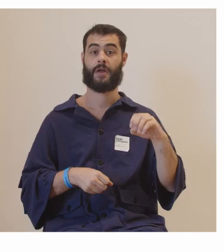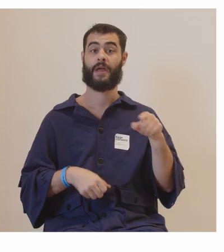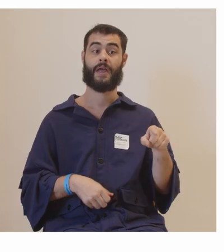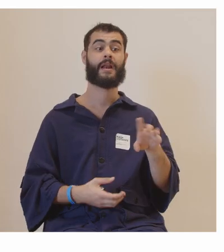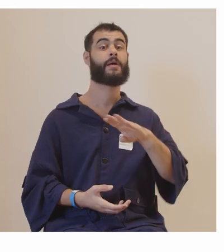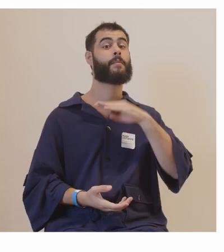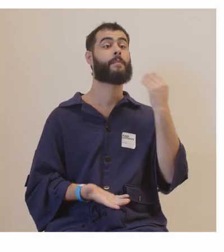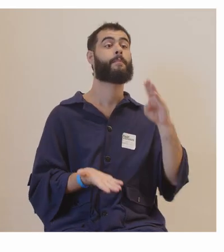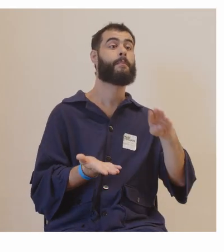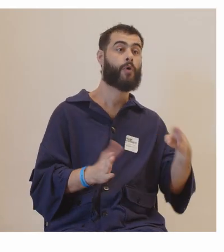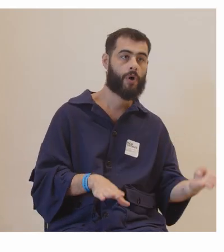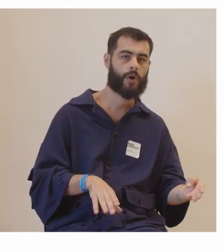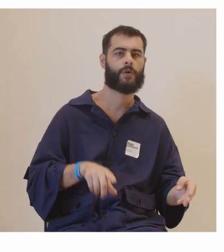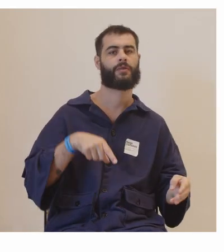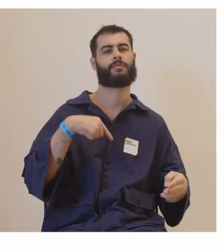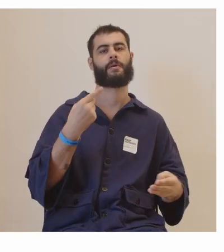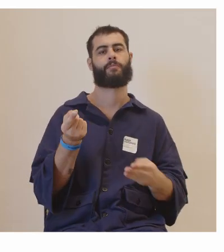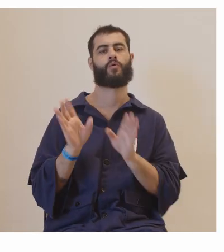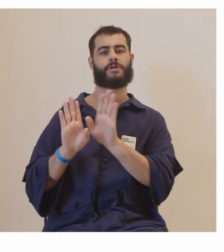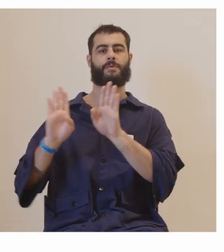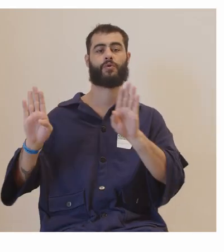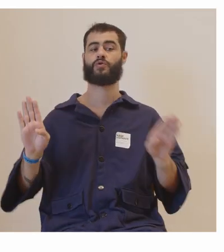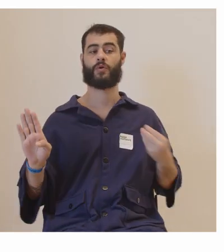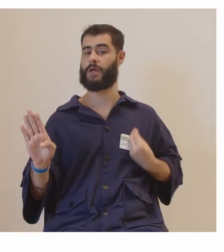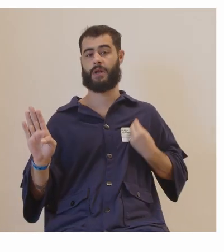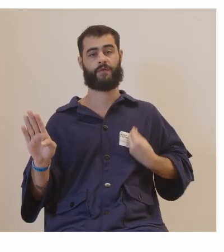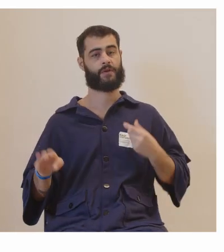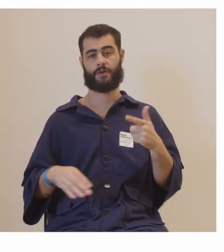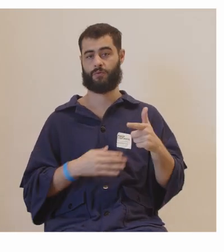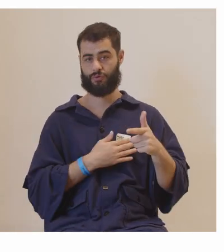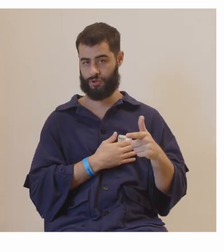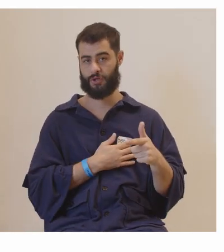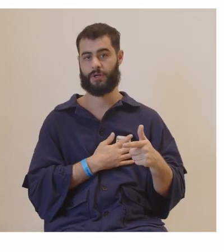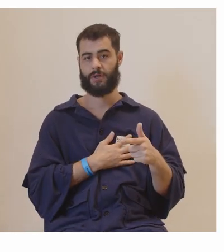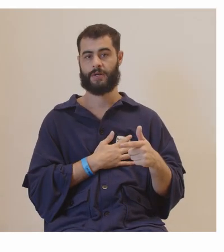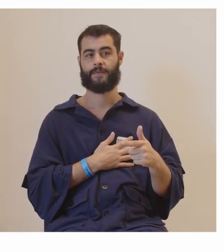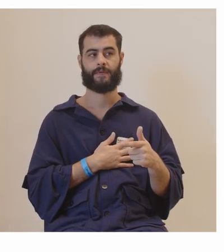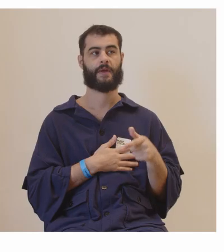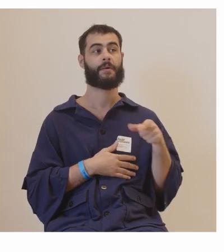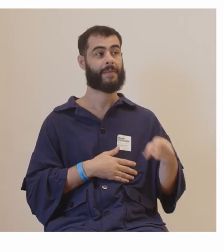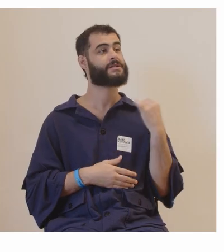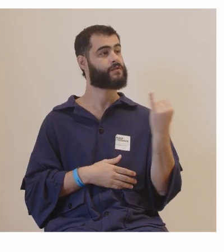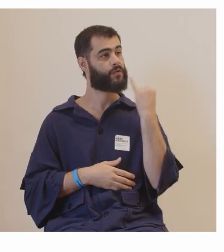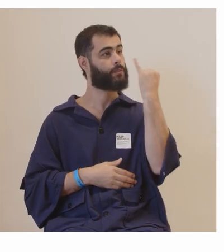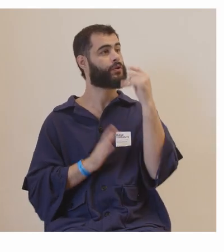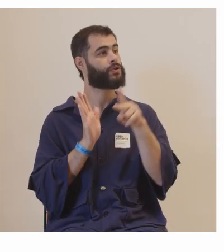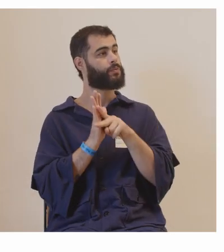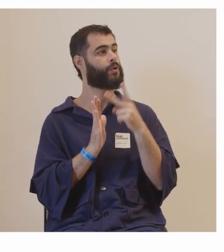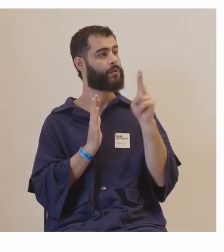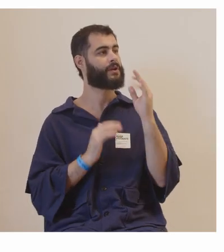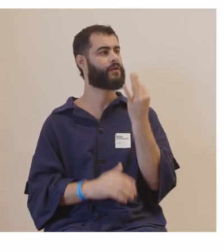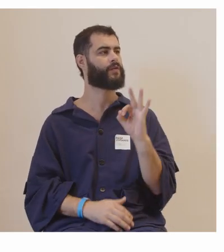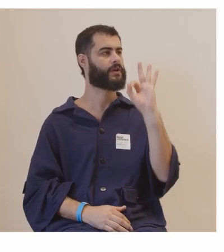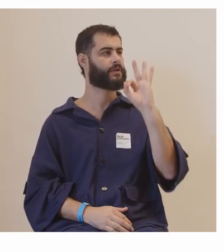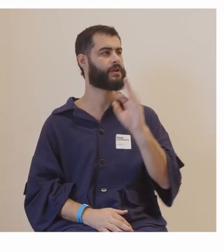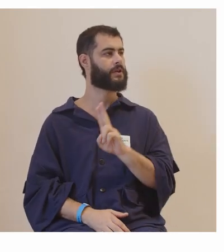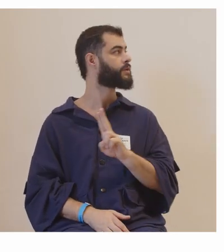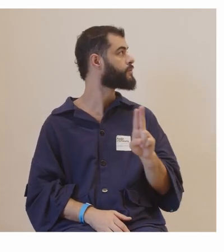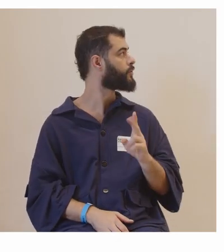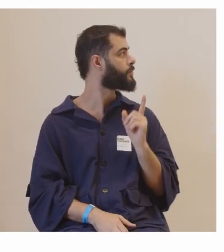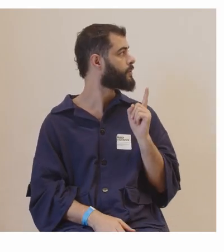Barca Rosa pertenceu a um colecionador importante, galerista importante francês desse período, que é o René